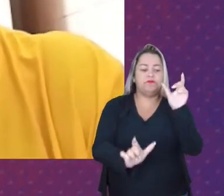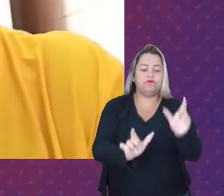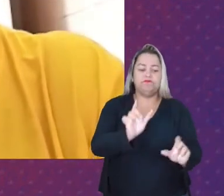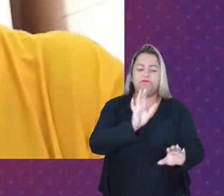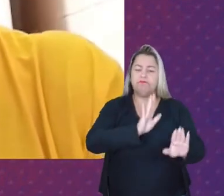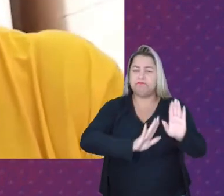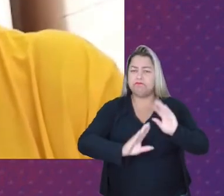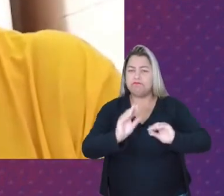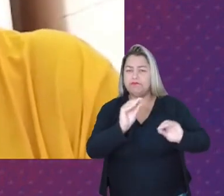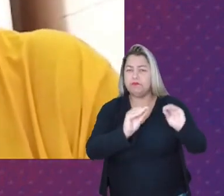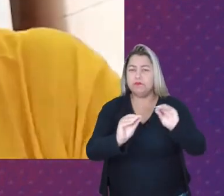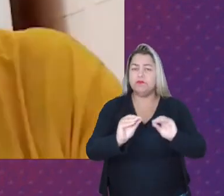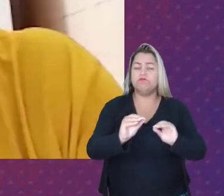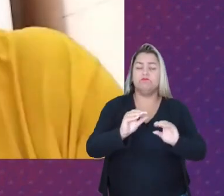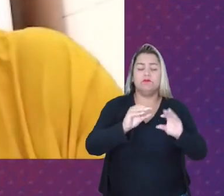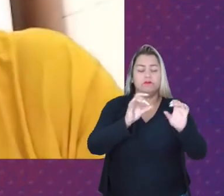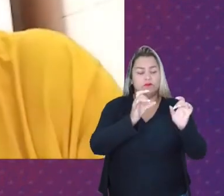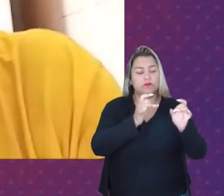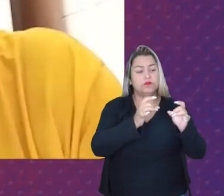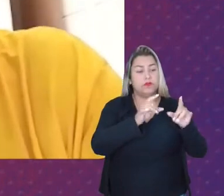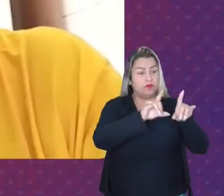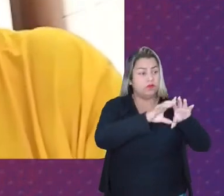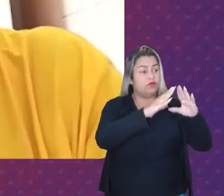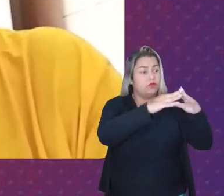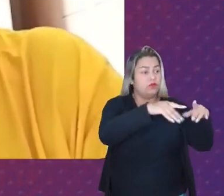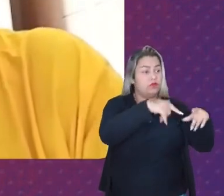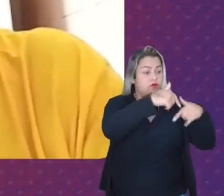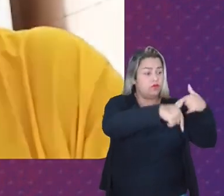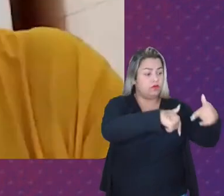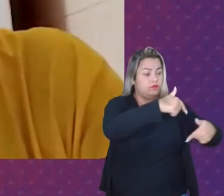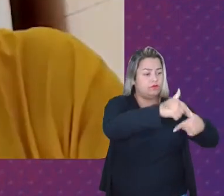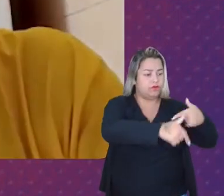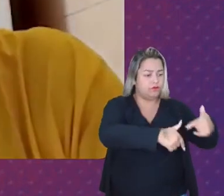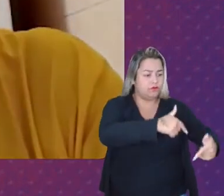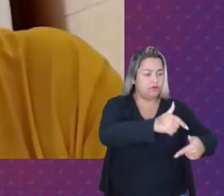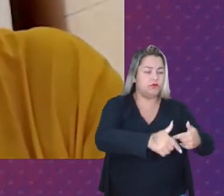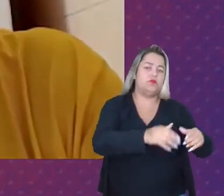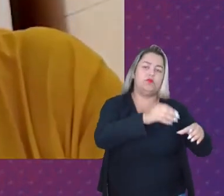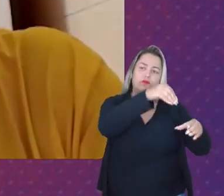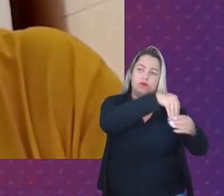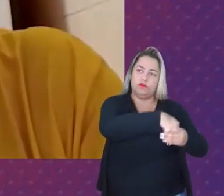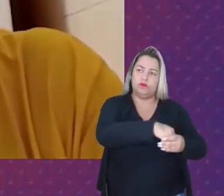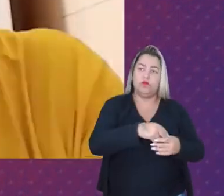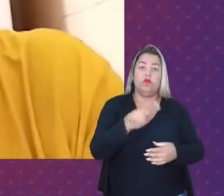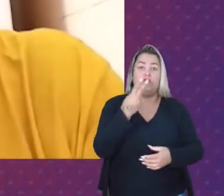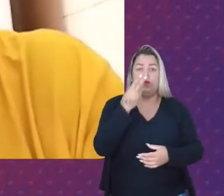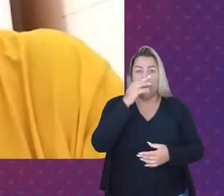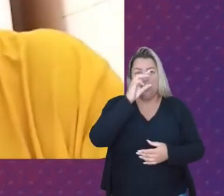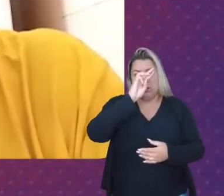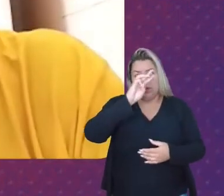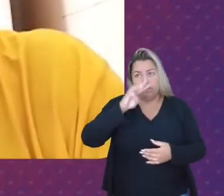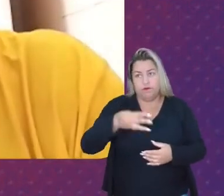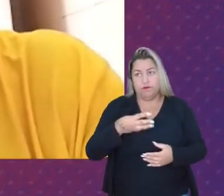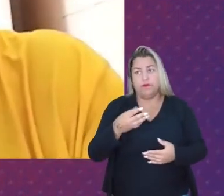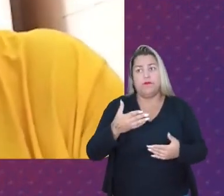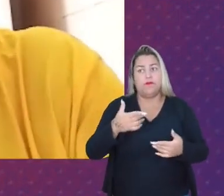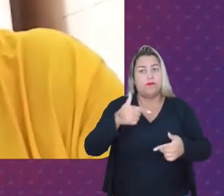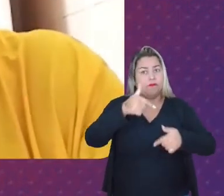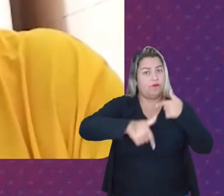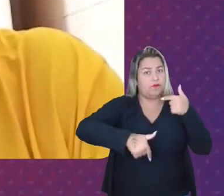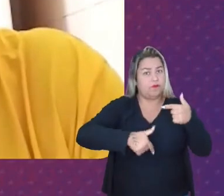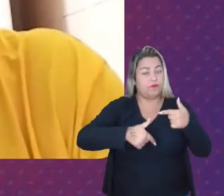sua trabalhadora doméstica em casa com salário pago. Tomamos conhecimento que ao menos 2.000 empregadores fizeram